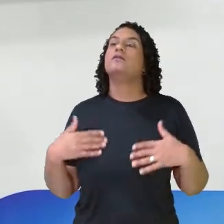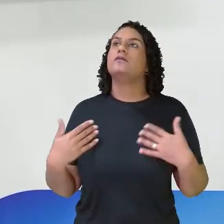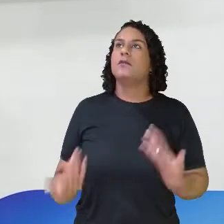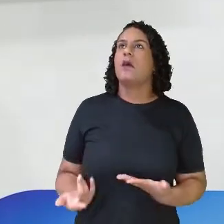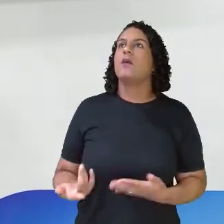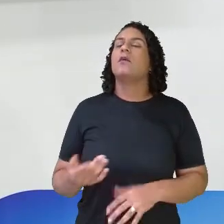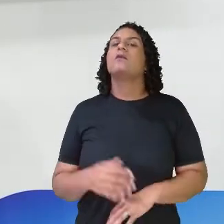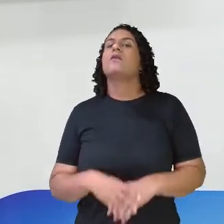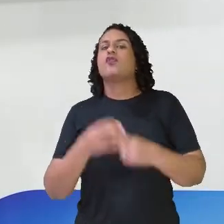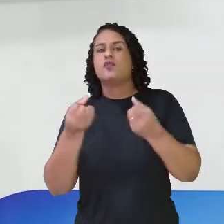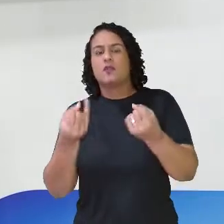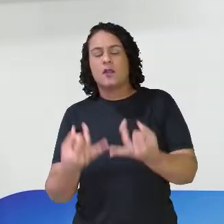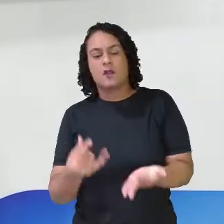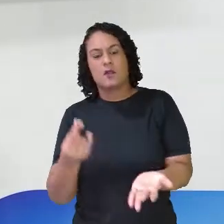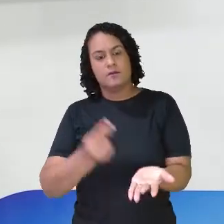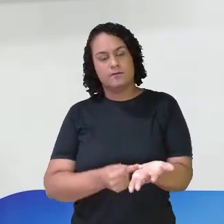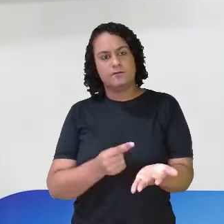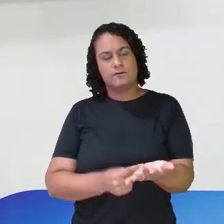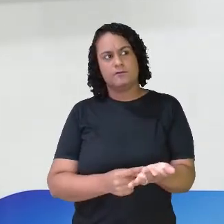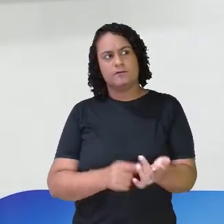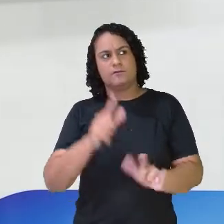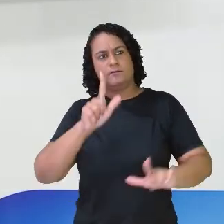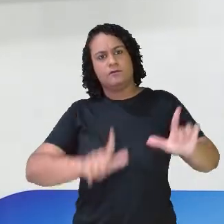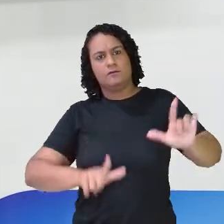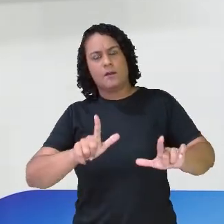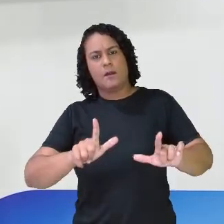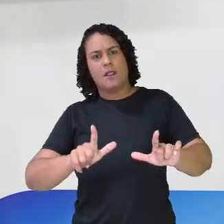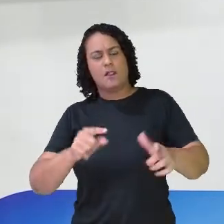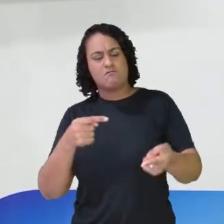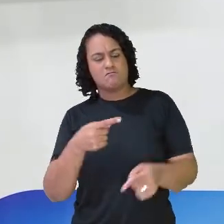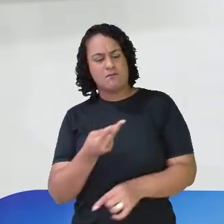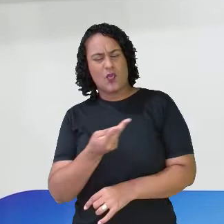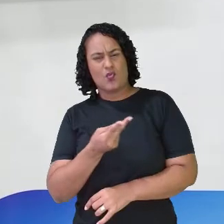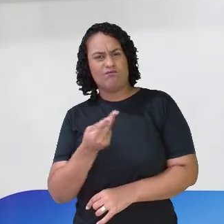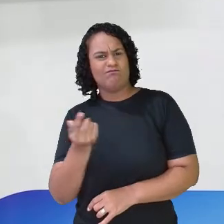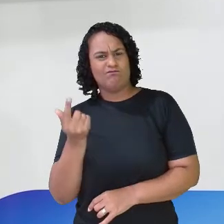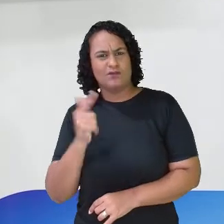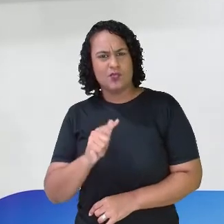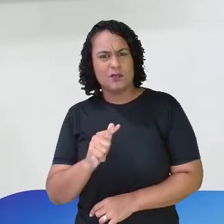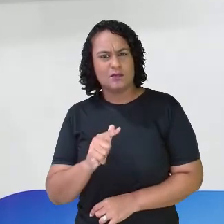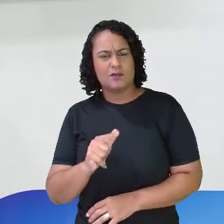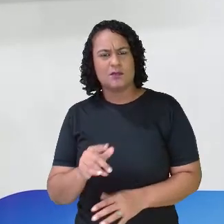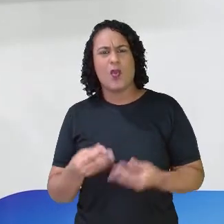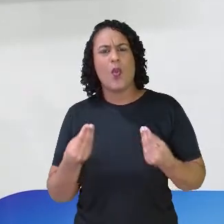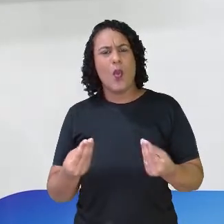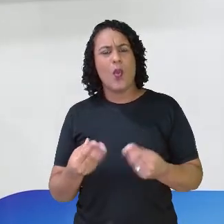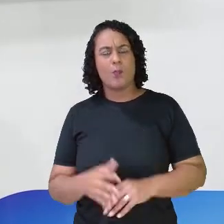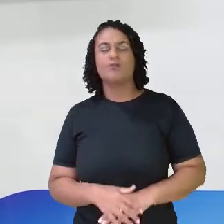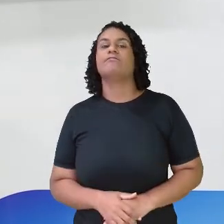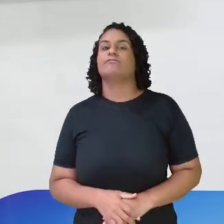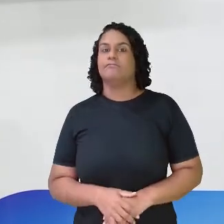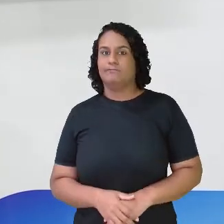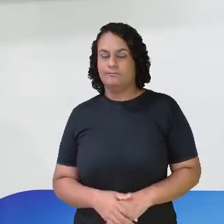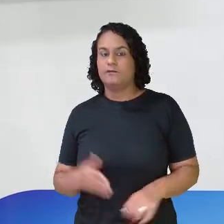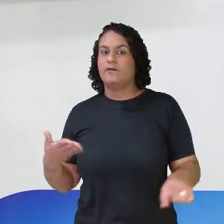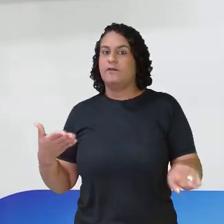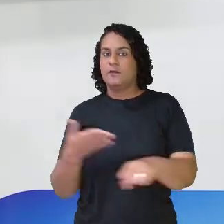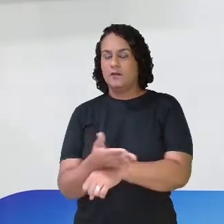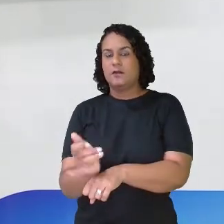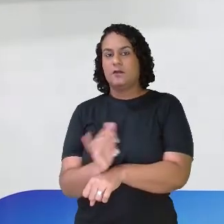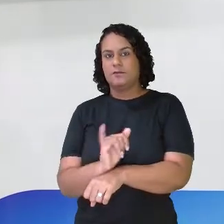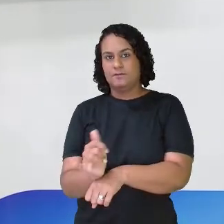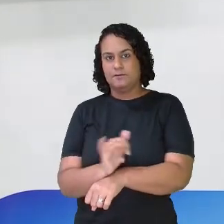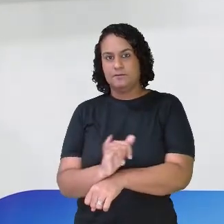falou do aplicativo, falou da TV, mas eu não consegui nenhum dos dois. E agora? E agora você vai lá no